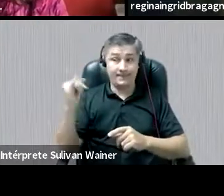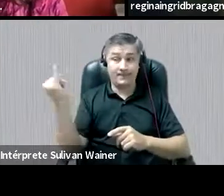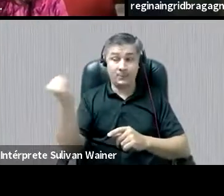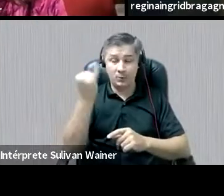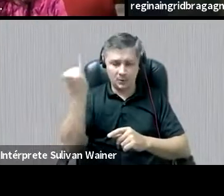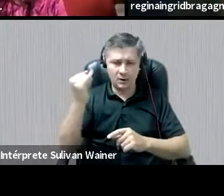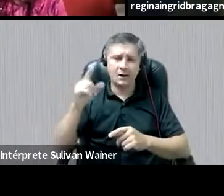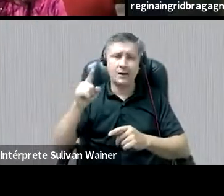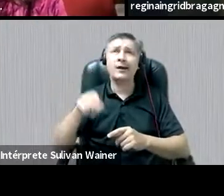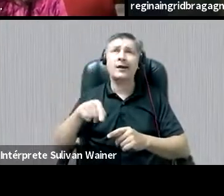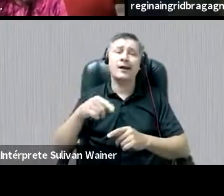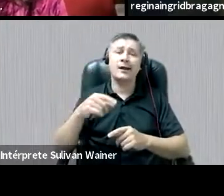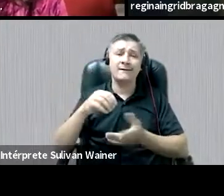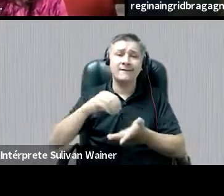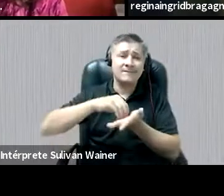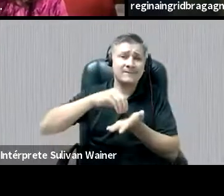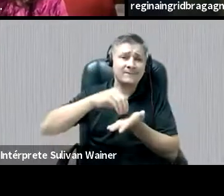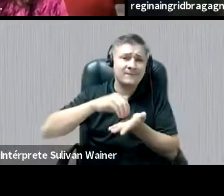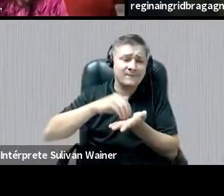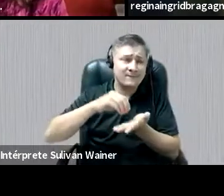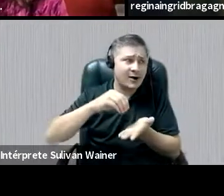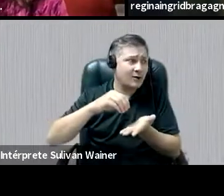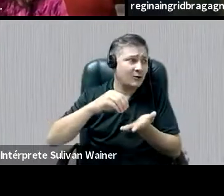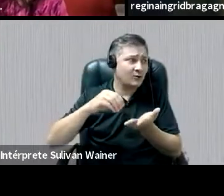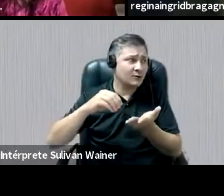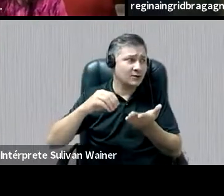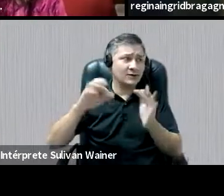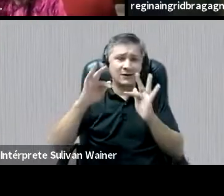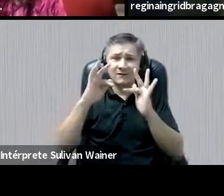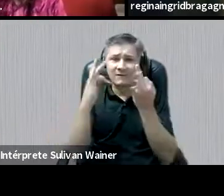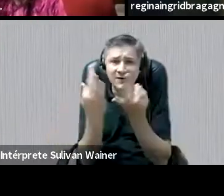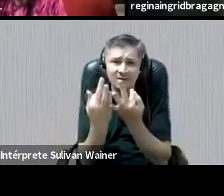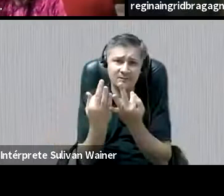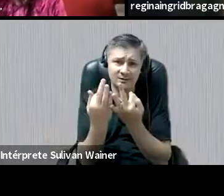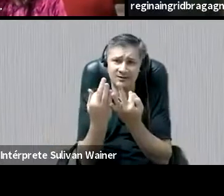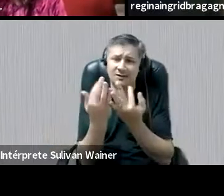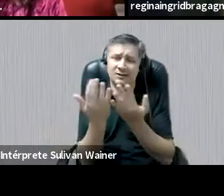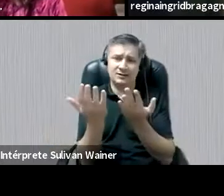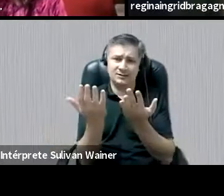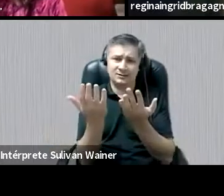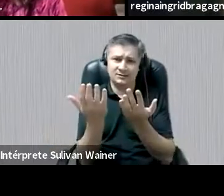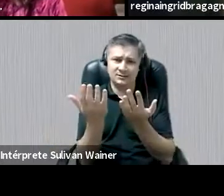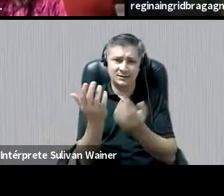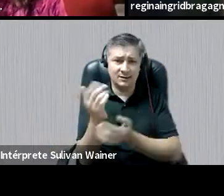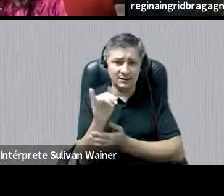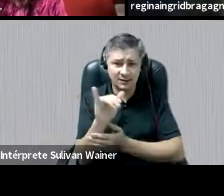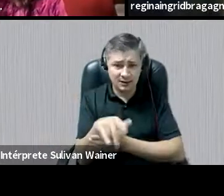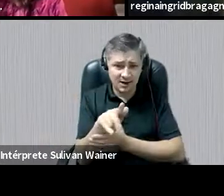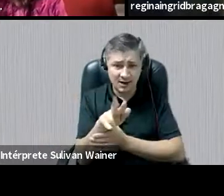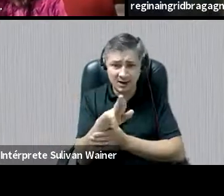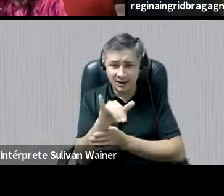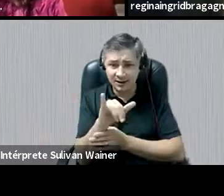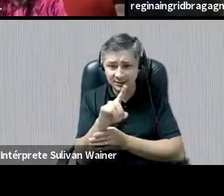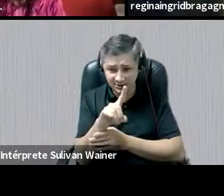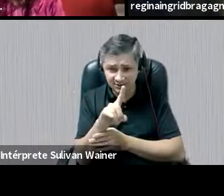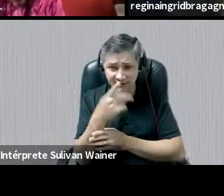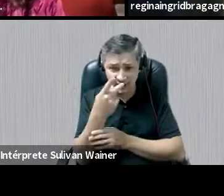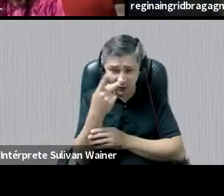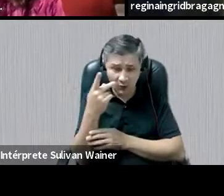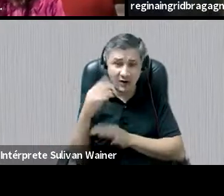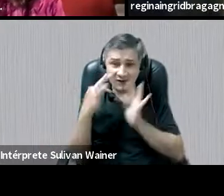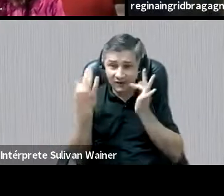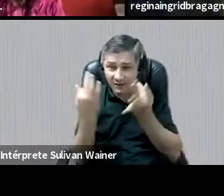a ausência da dimensão família, na dimensão que a Ingrid colocou no processo educacional.